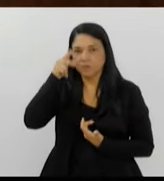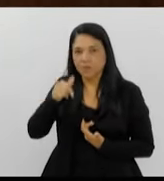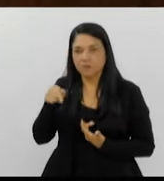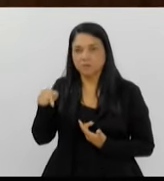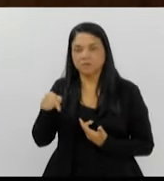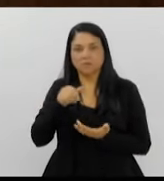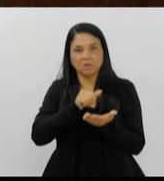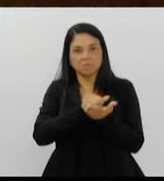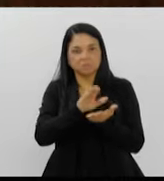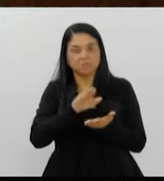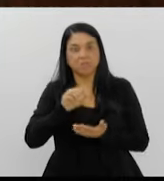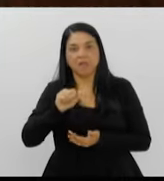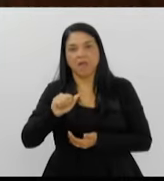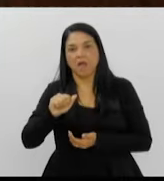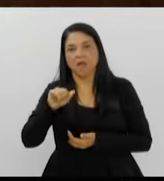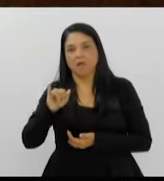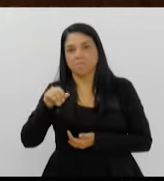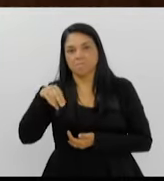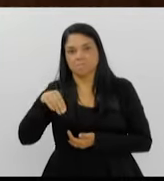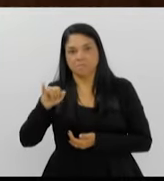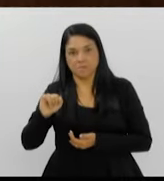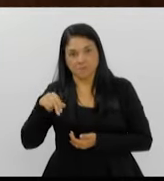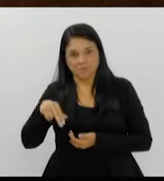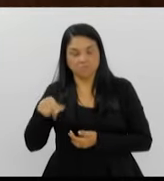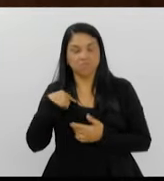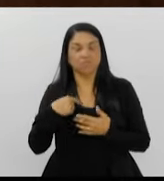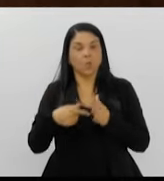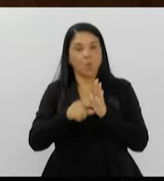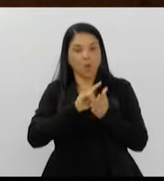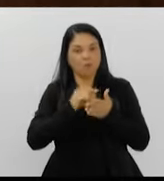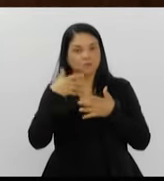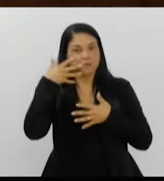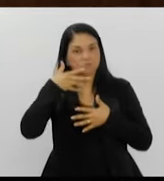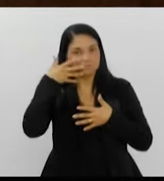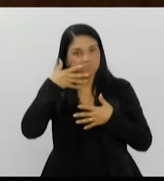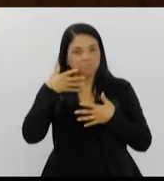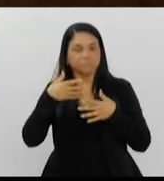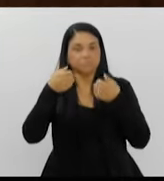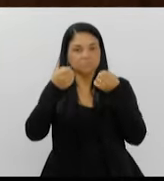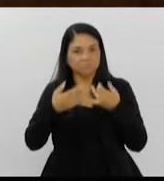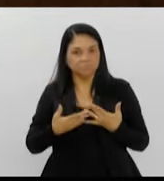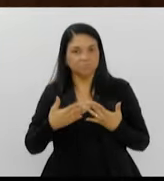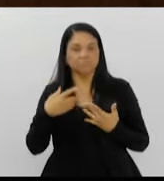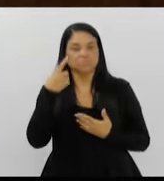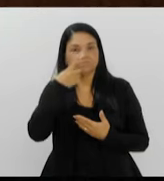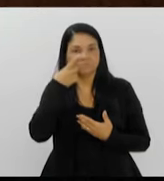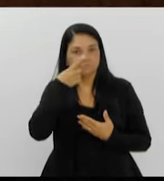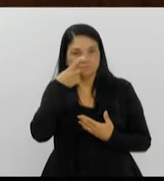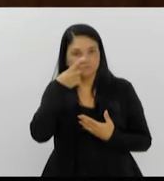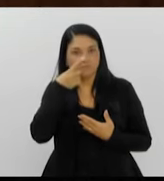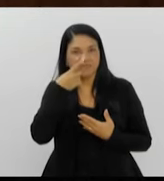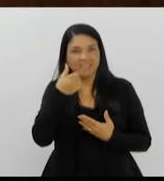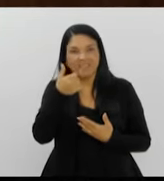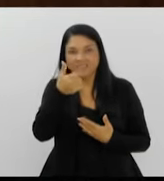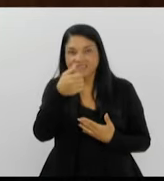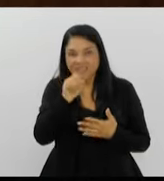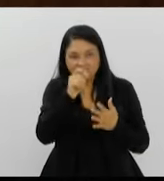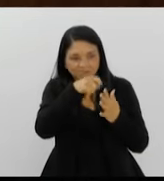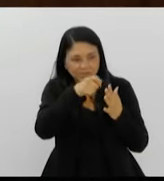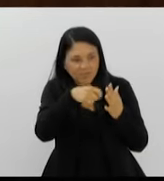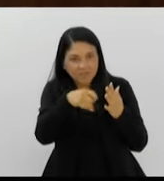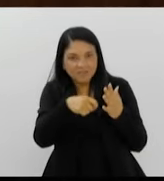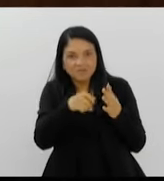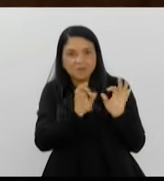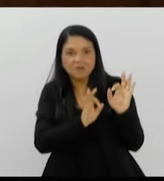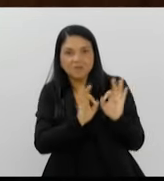Delegado Amim como foi dito aqui por alguns colegas parlamentares 10 meses para consertar para acertar para